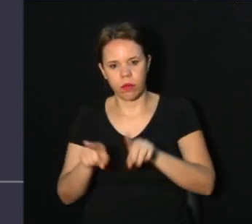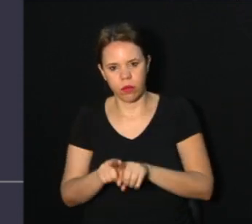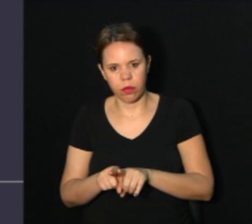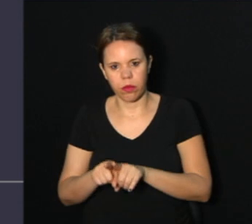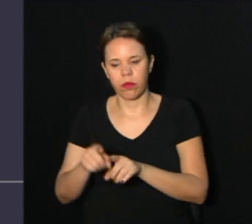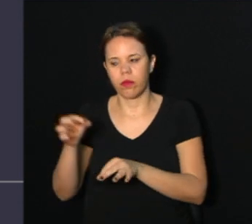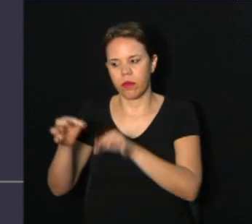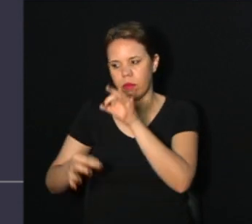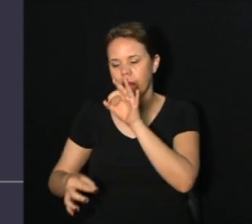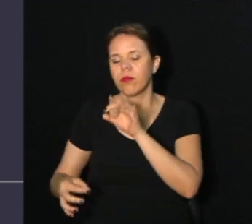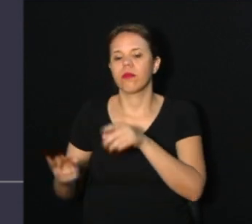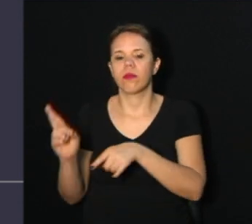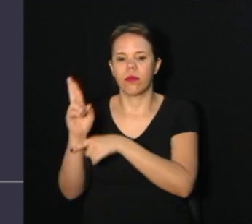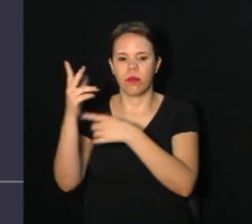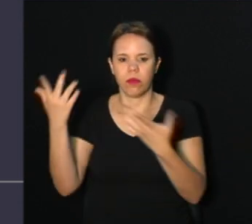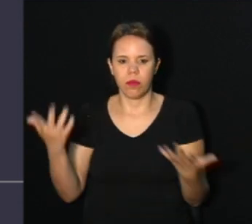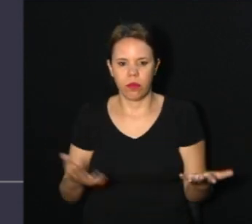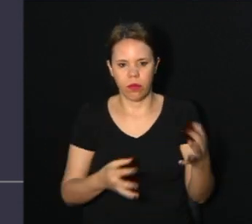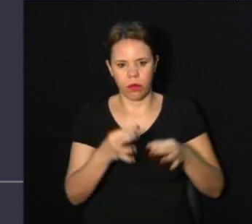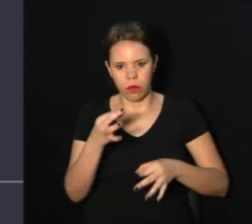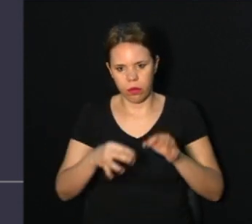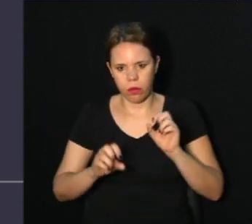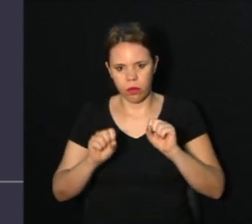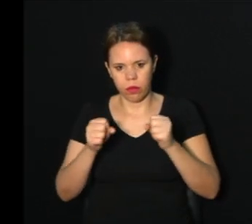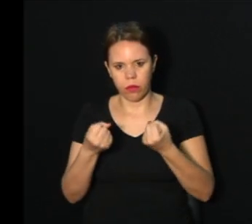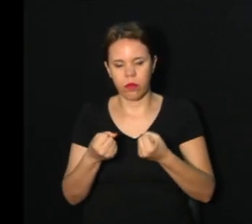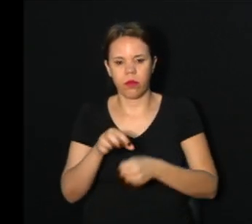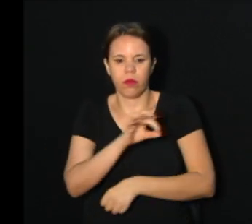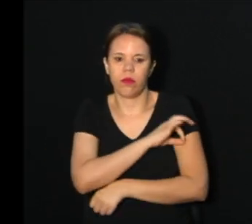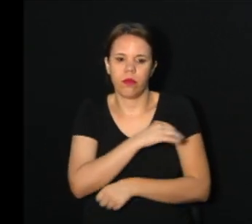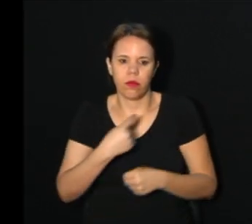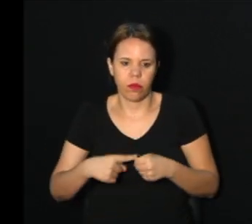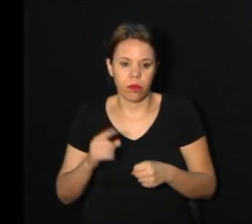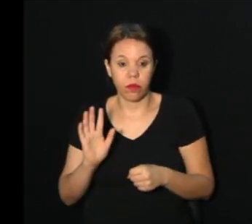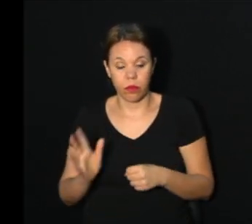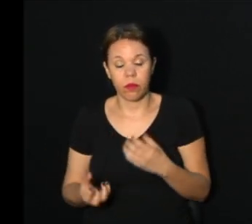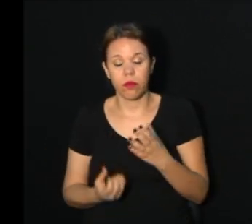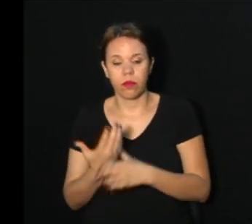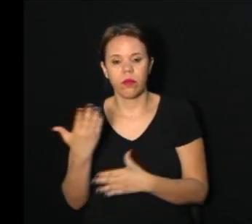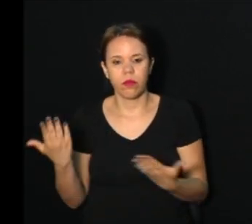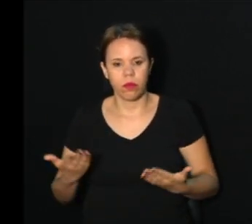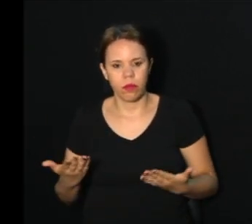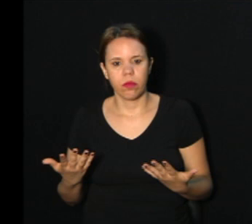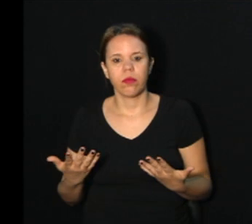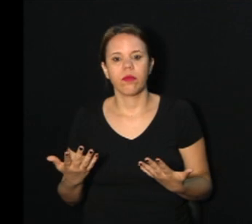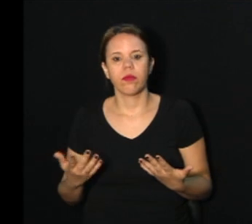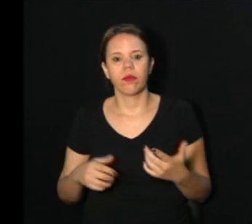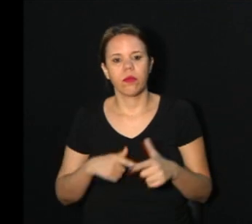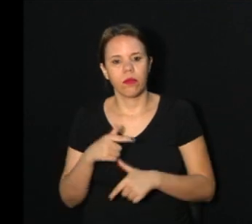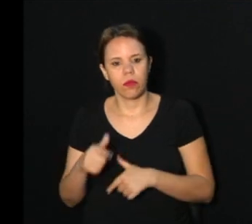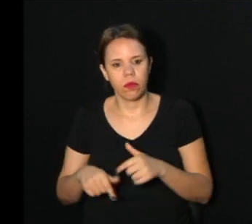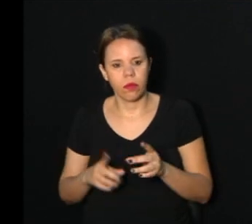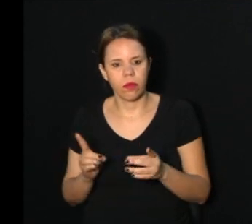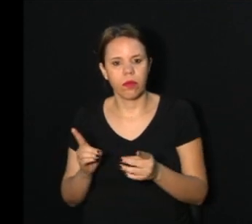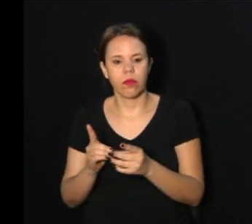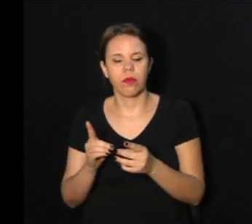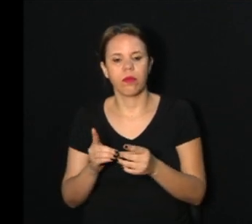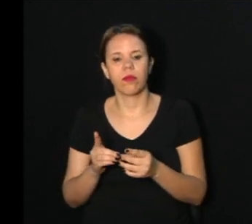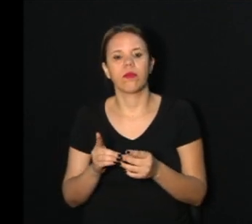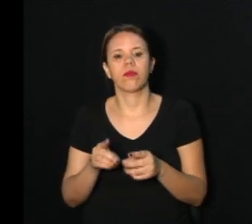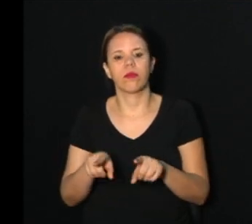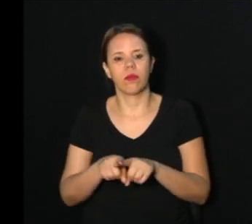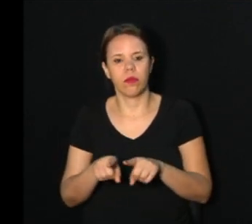extrajudicialmente o município, o que hoje já acontece, quero deixar muito claro, funções de consultoria jurídica do